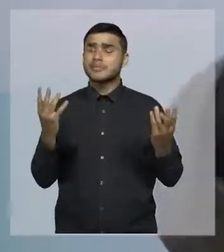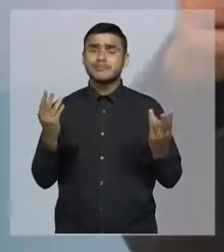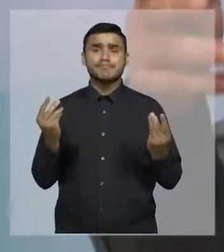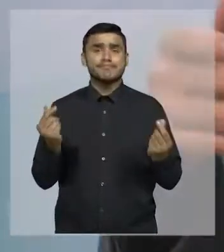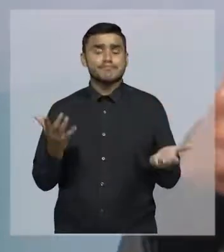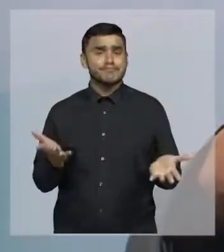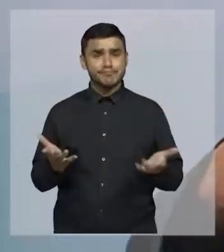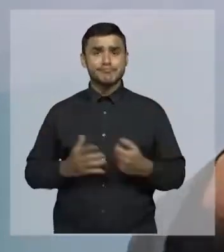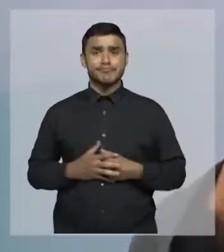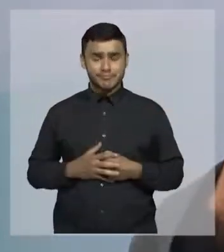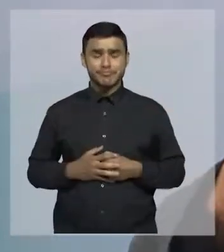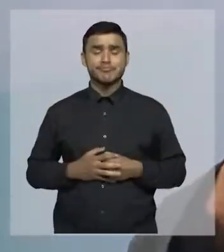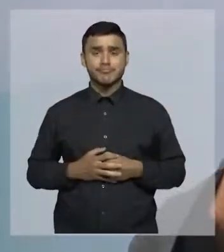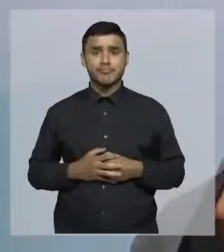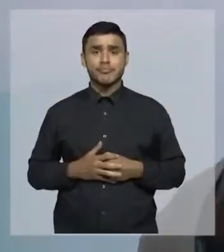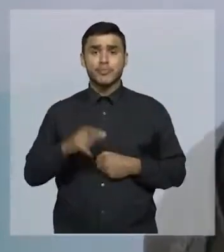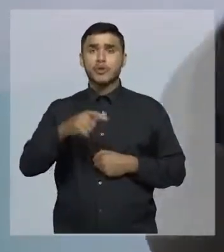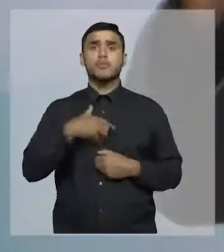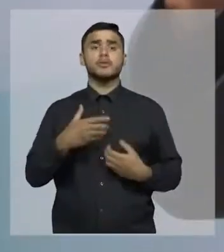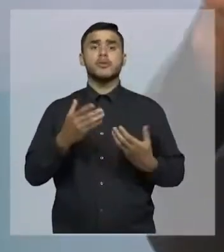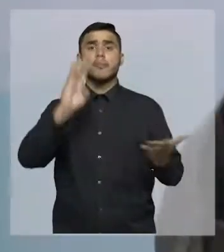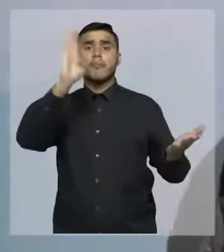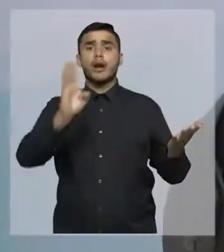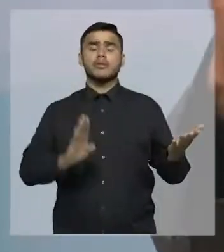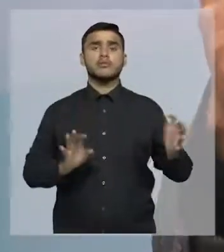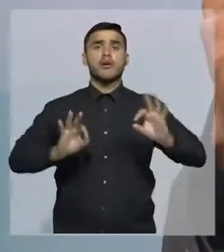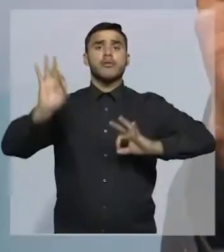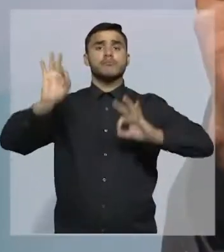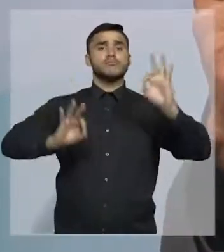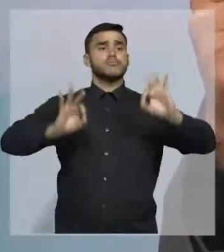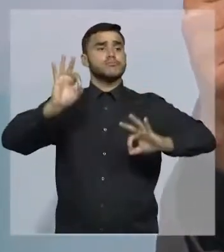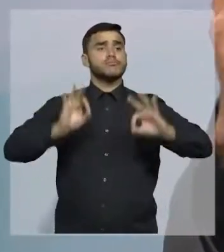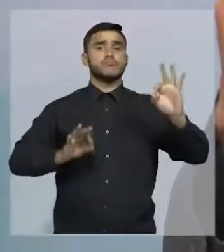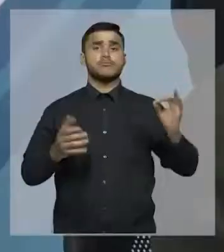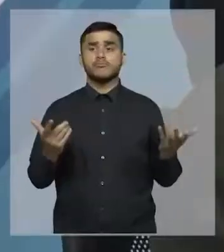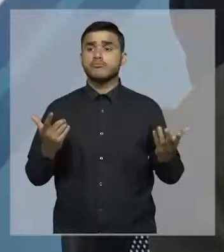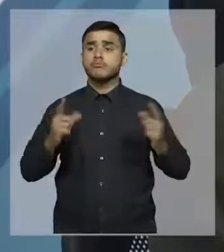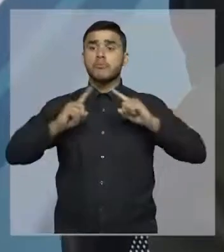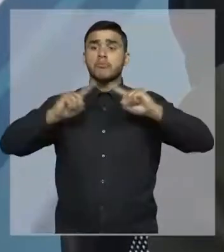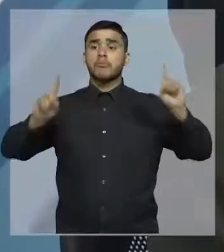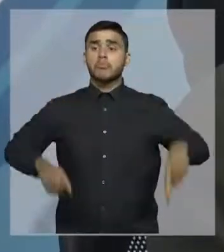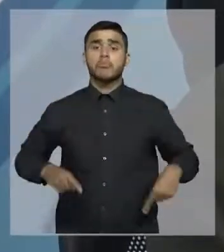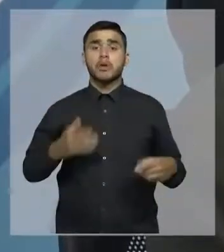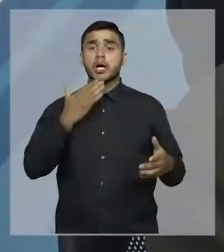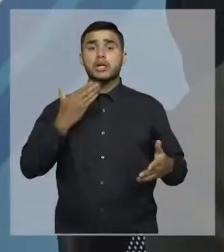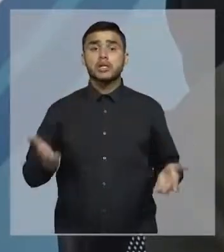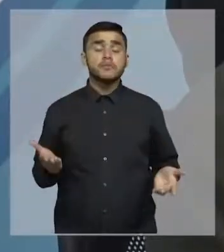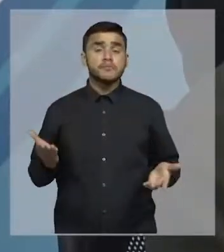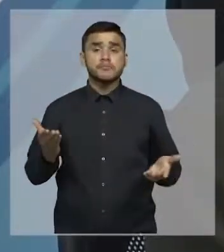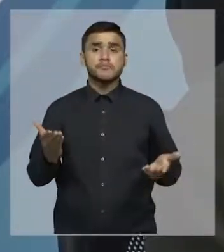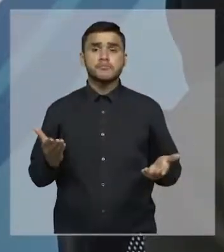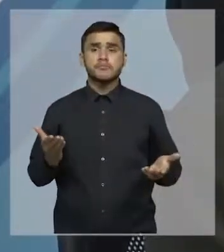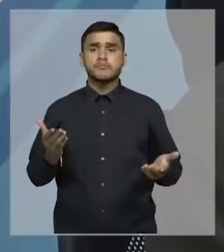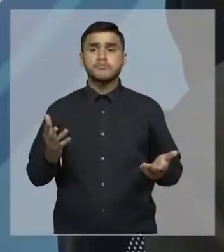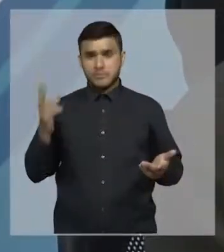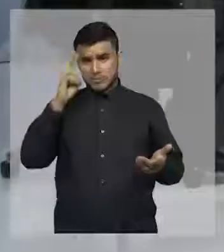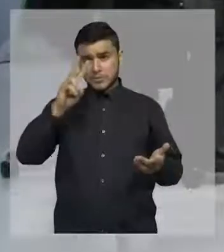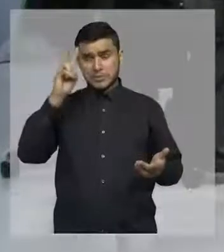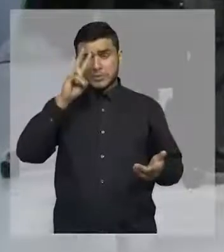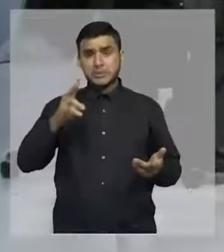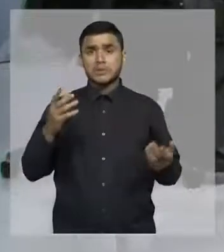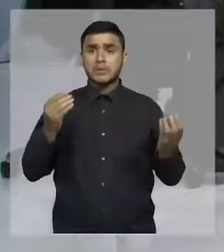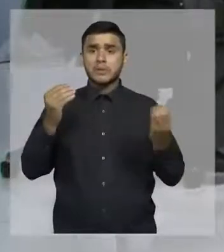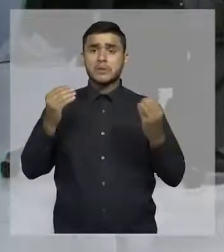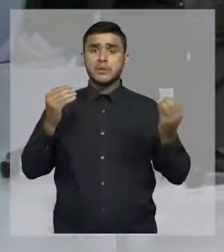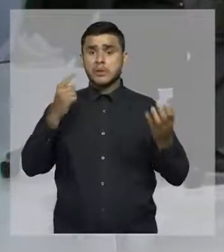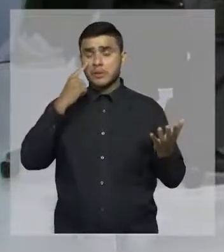a condução do país sem um plano mínimo, né, nem de transição, aqui com saudade da transição feita pós-impeachment